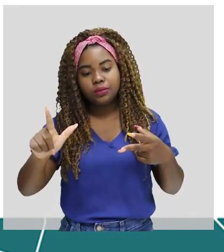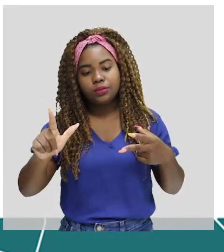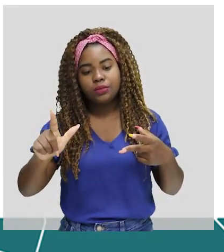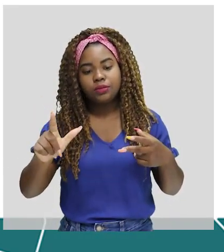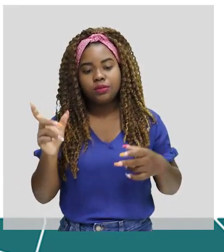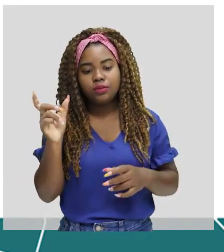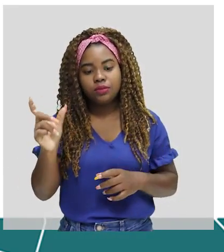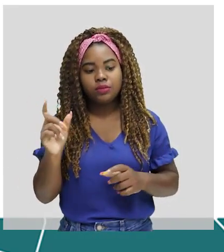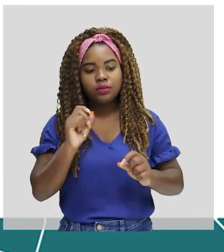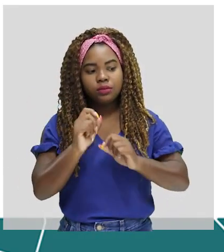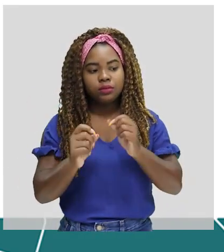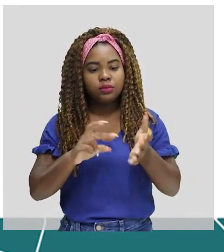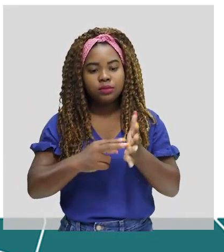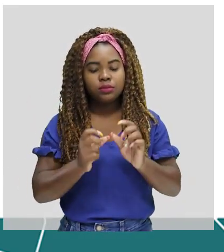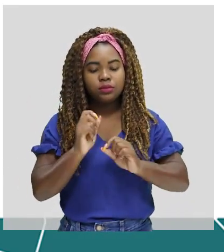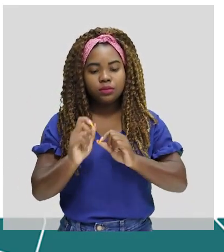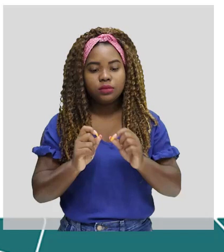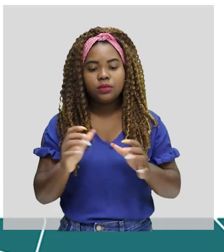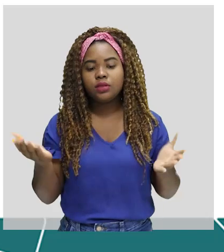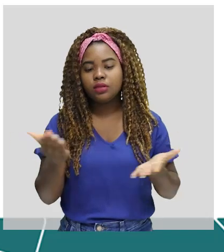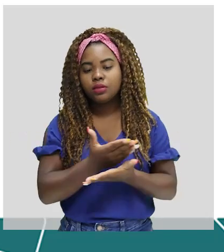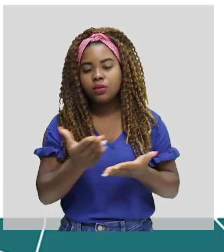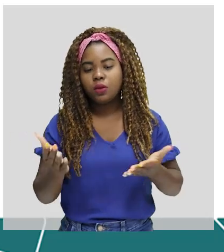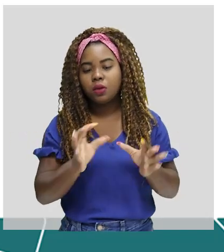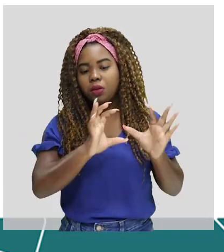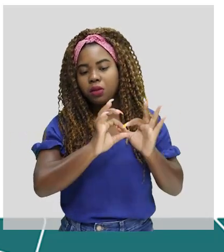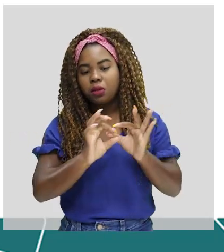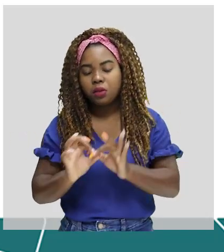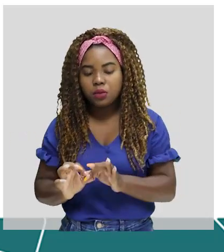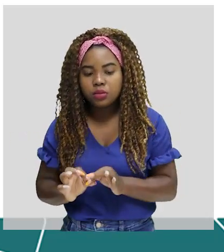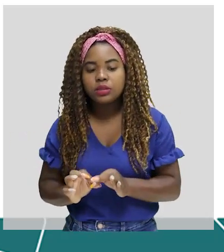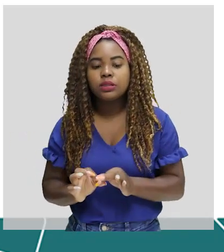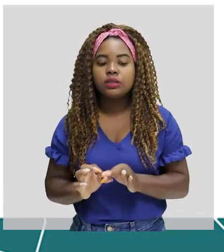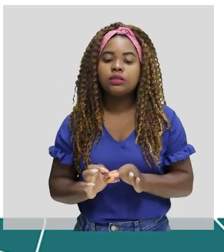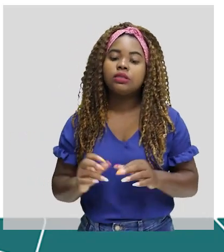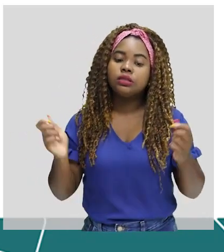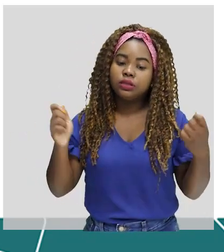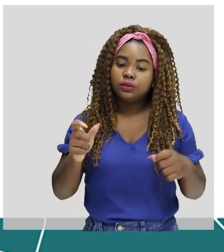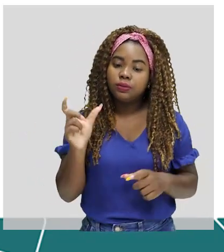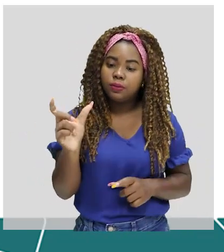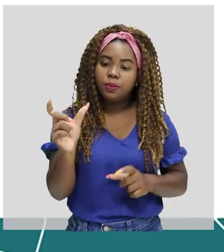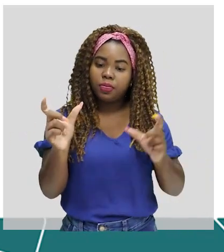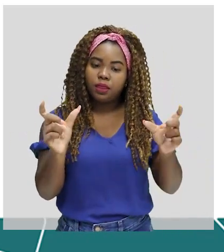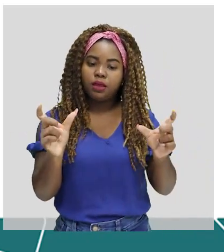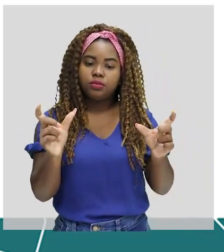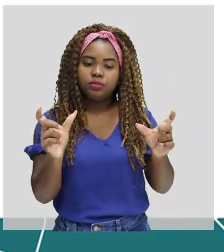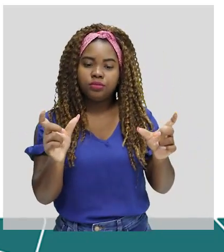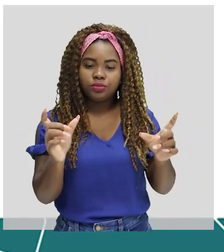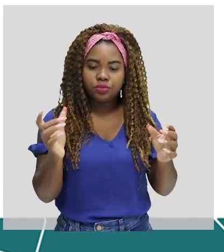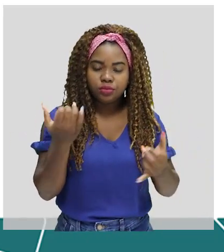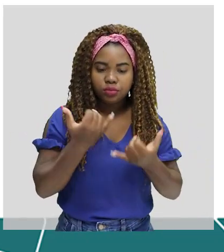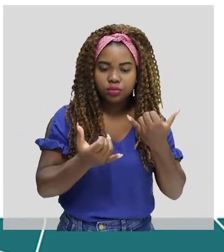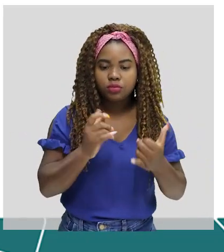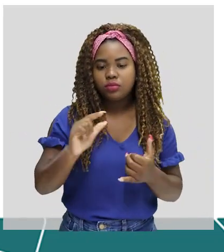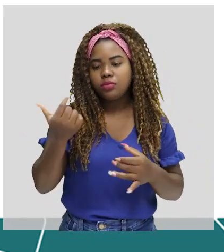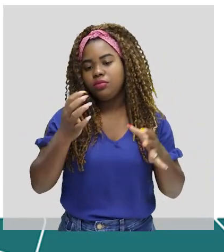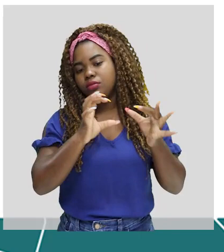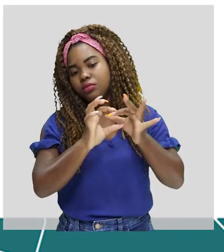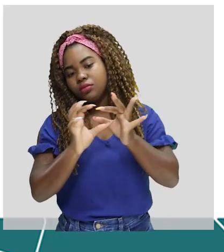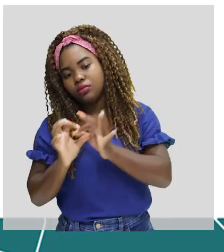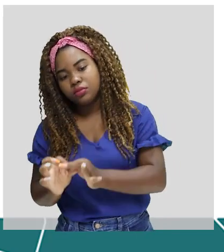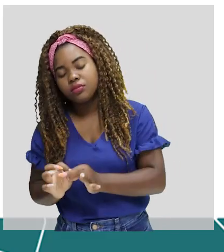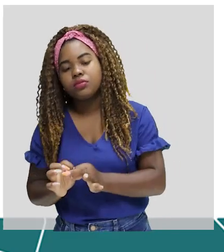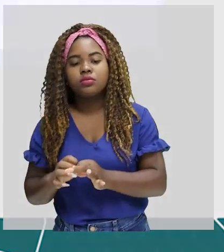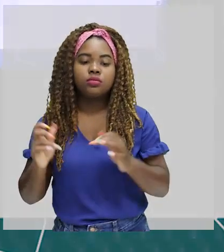aquelas palavras que, em alguns contextos, elas vão ser falsos cognatos, mas em outros contextos, elas